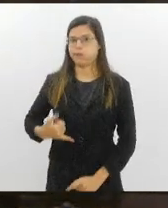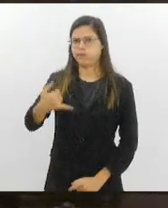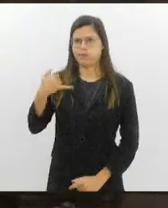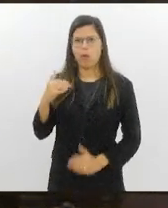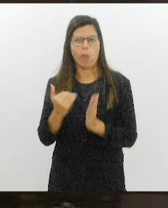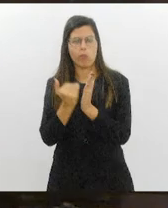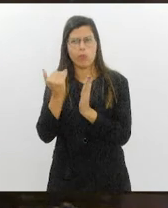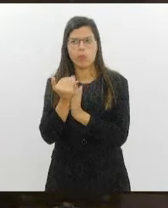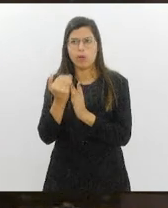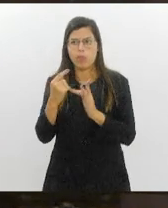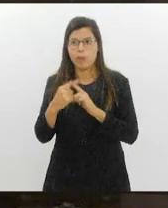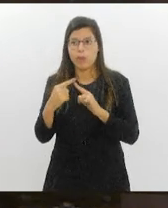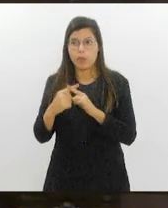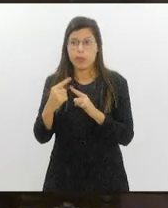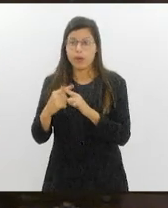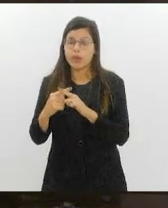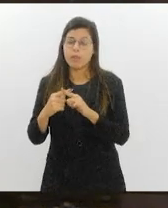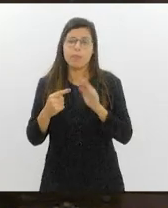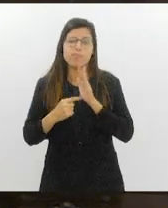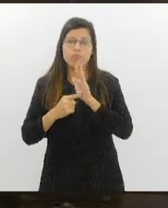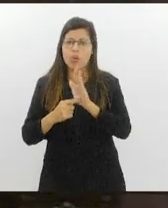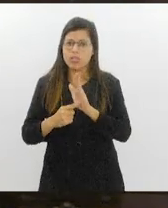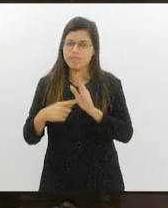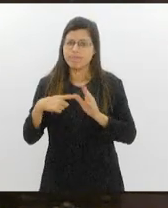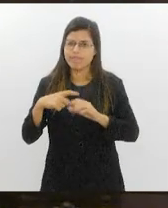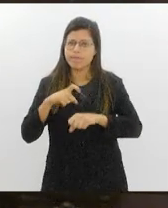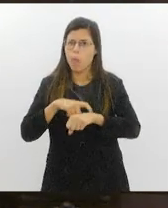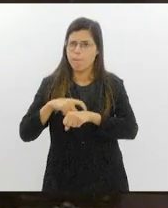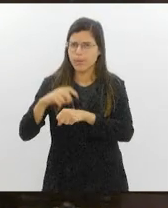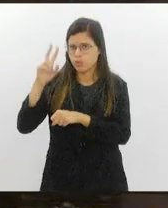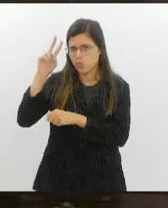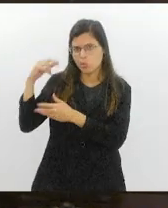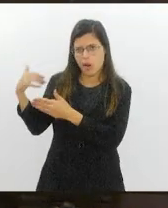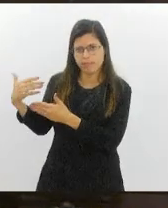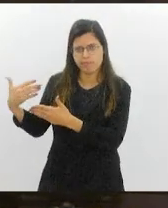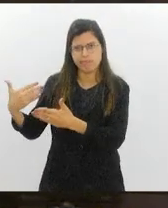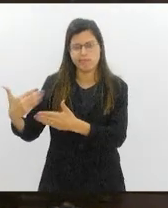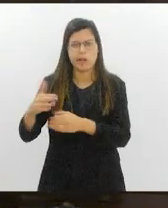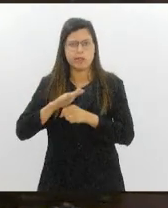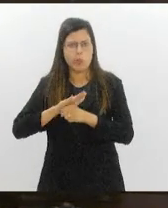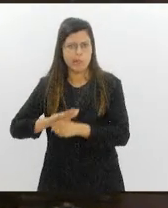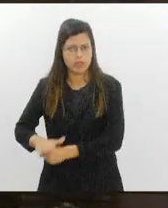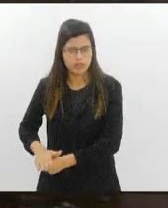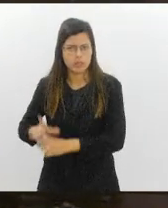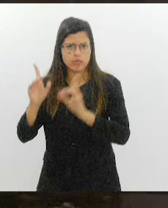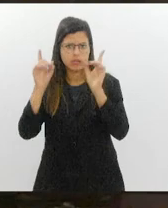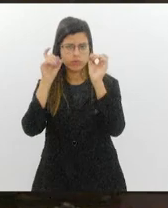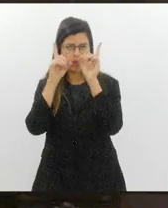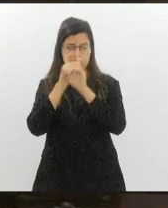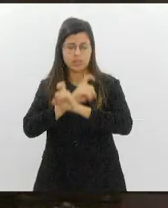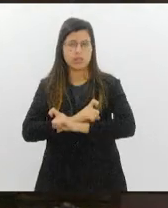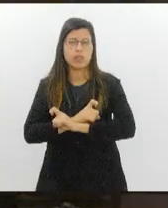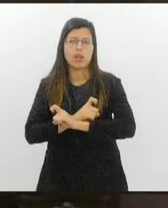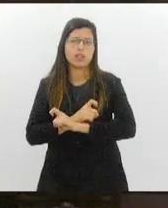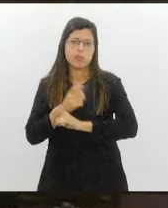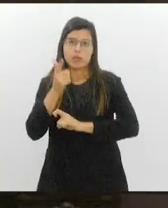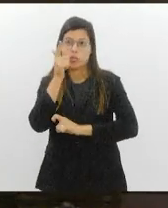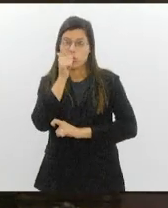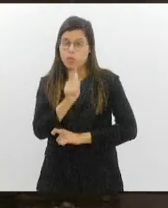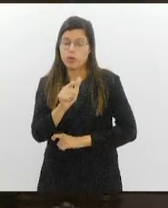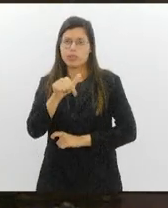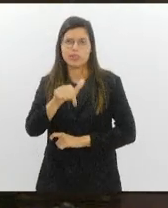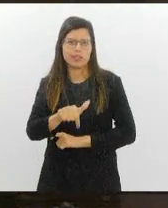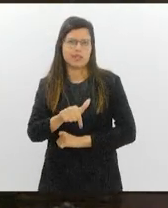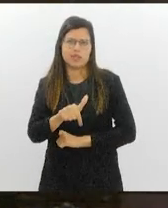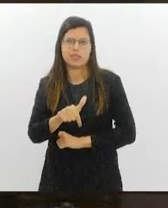sinônimo, é sinal que a gente passou por vários momentos históricos aqui de opressão, de dificuldade para que a gente ocupasse o lugar. Mas eu não posso